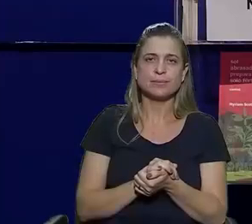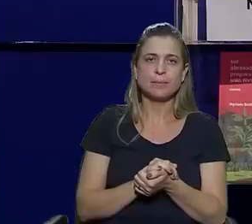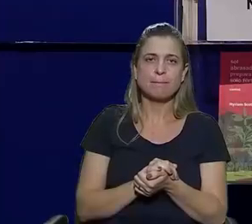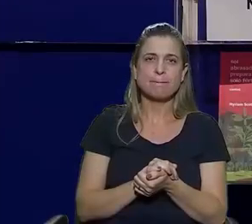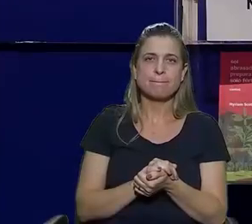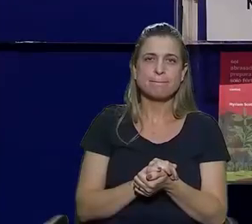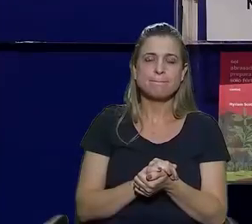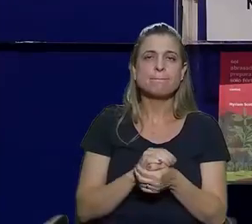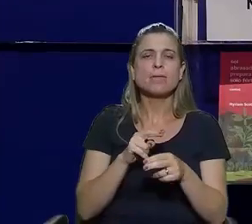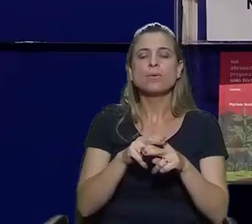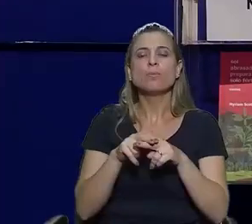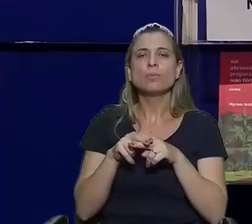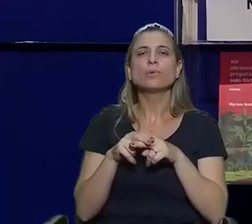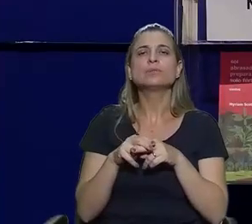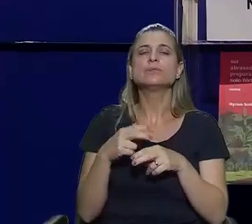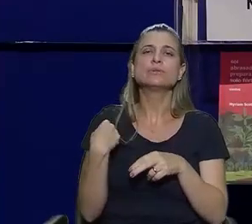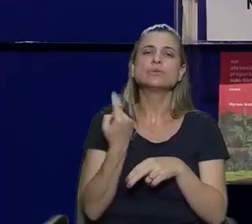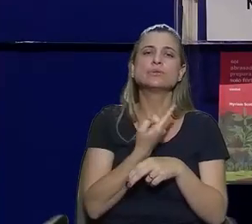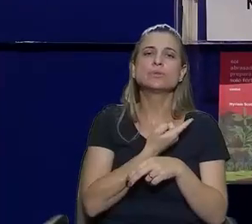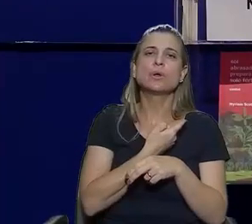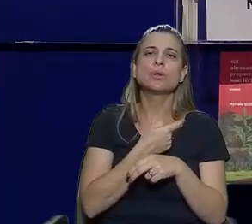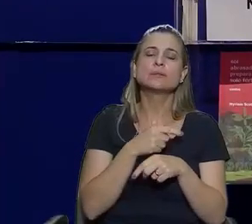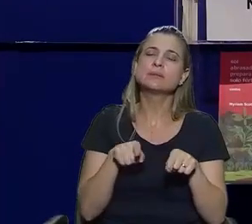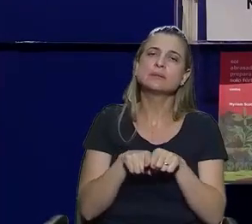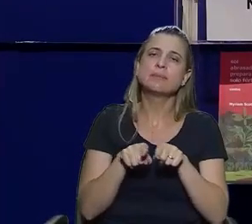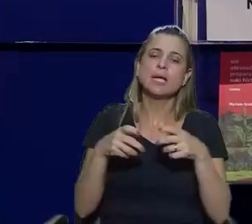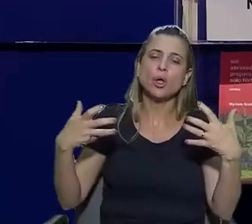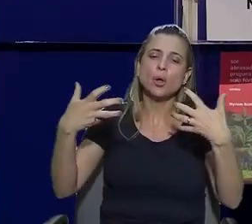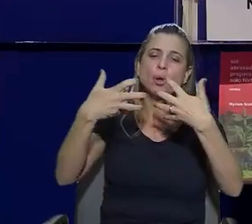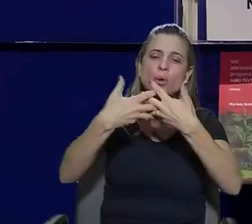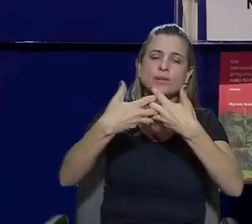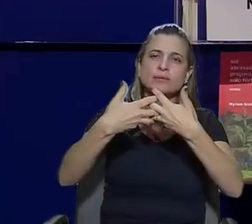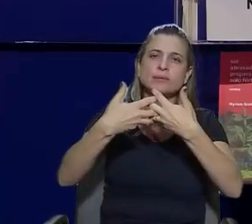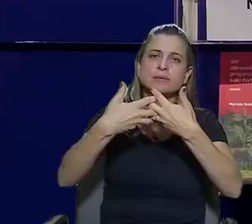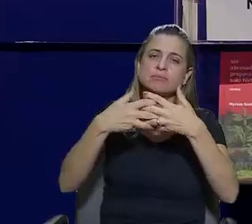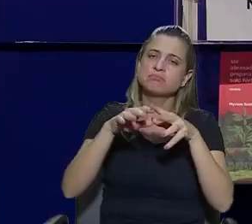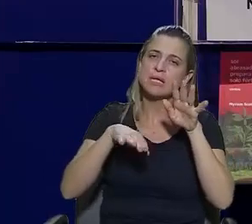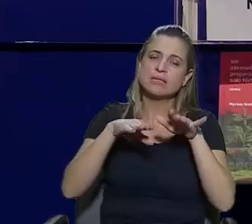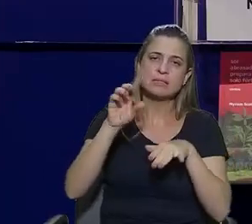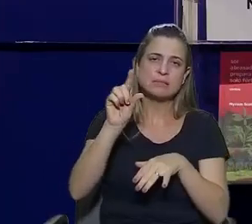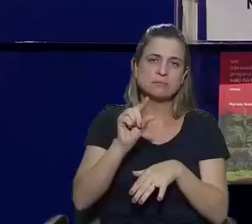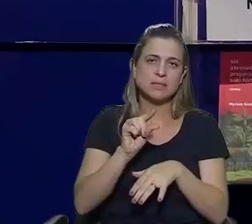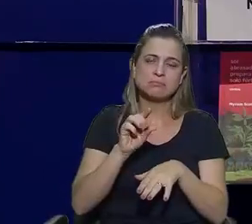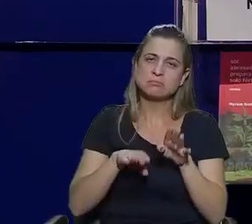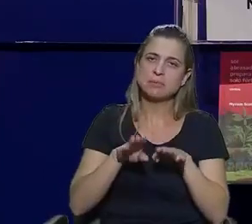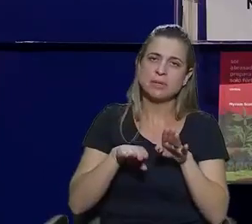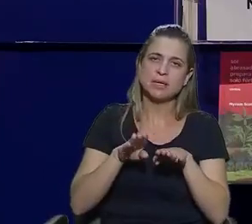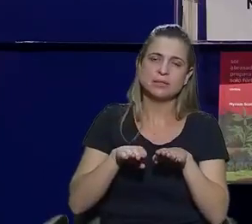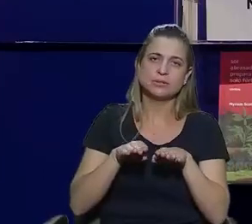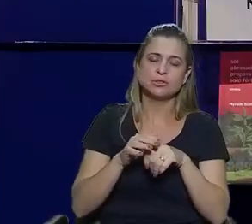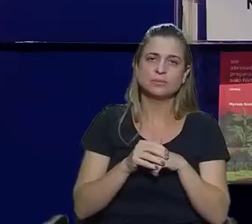em mais conexão com aquilo que está em desequilíbrio, e outras vezes menos. É uma questão, às vezes, de gradação,